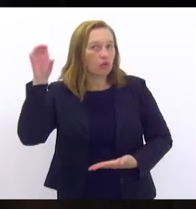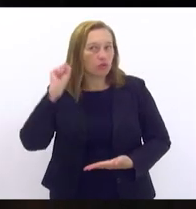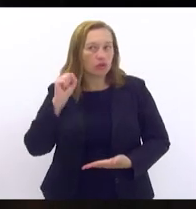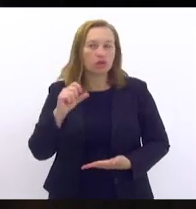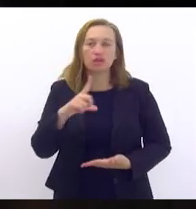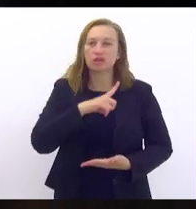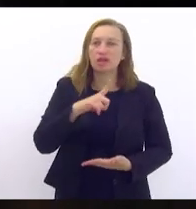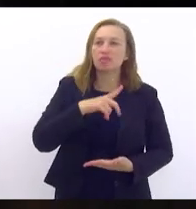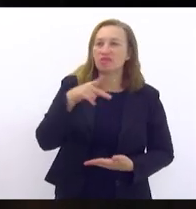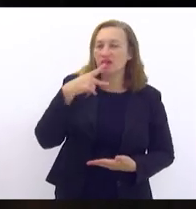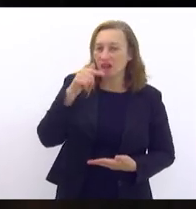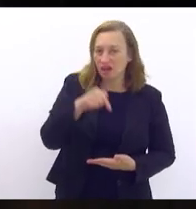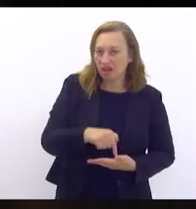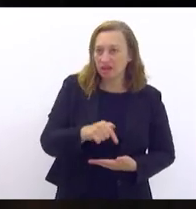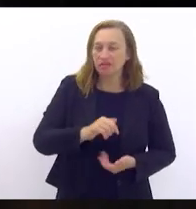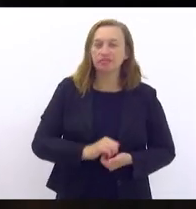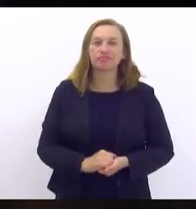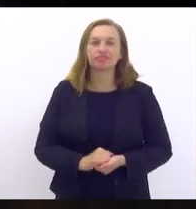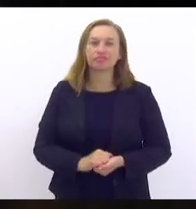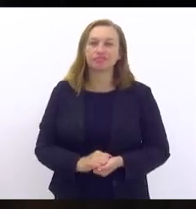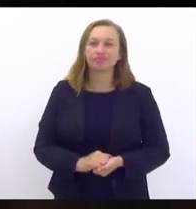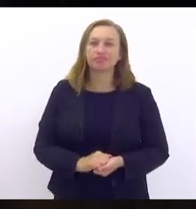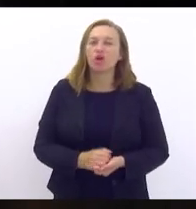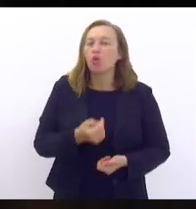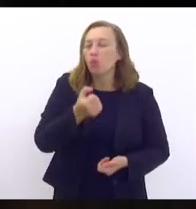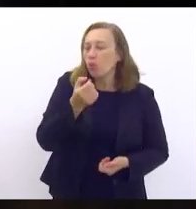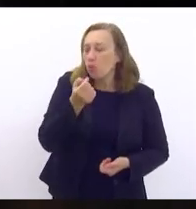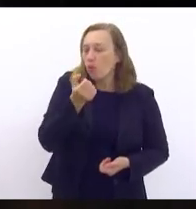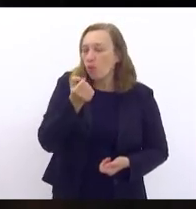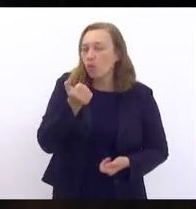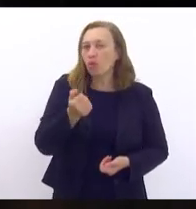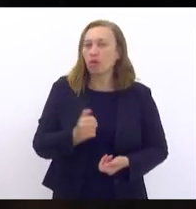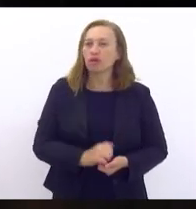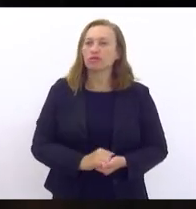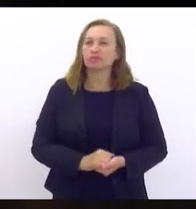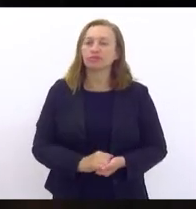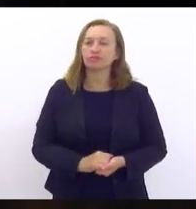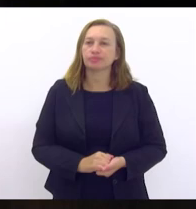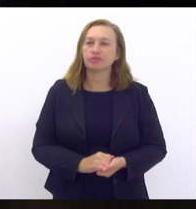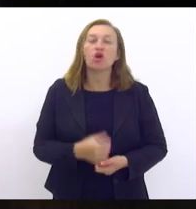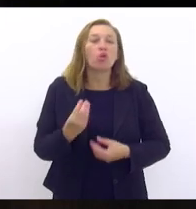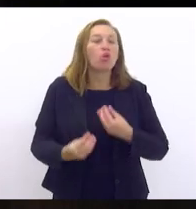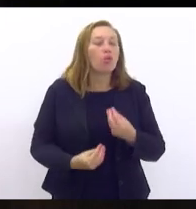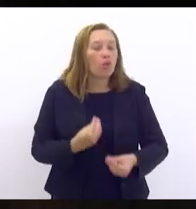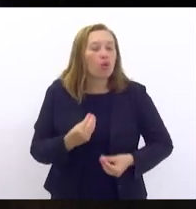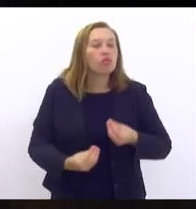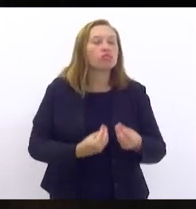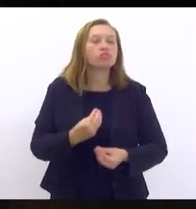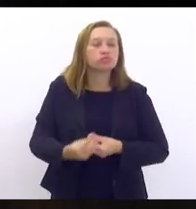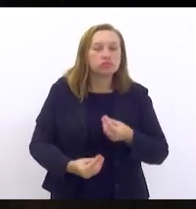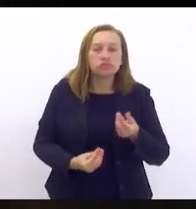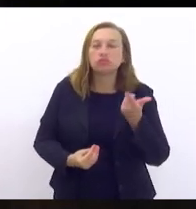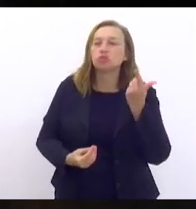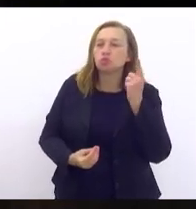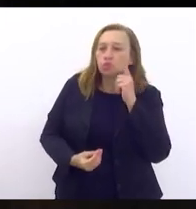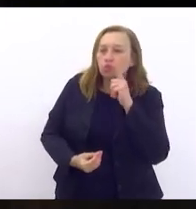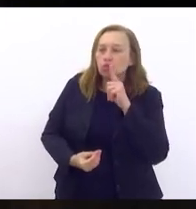tem para falar aqui é um pouco sobre como a gente consegue